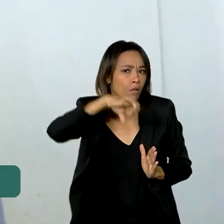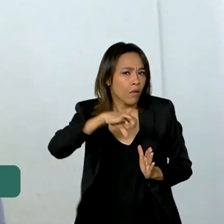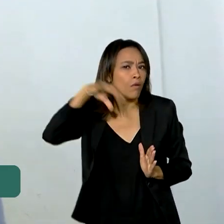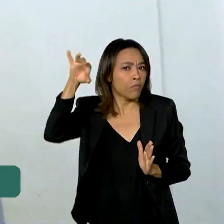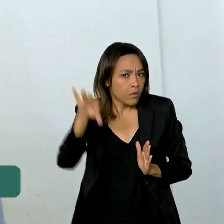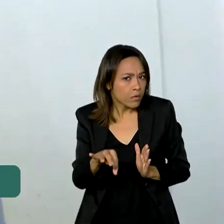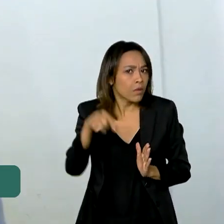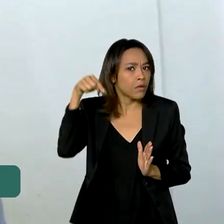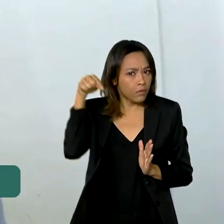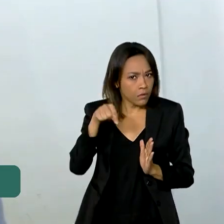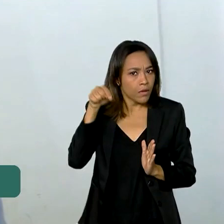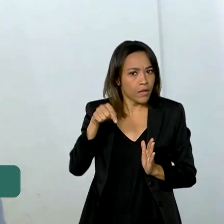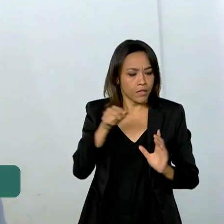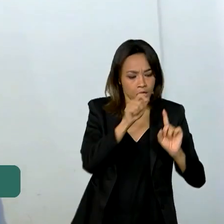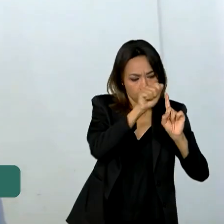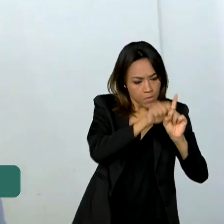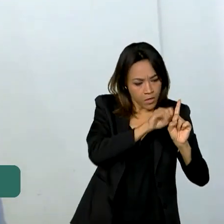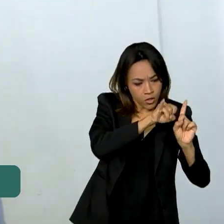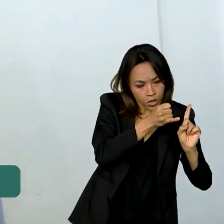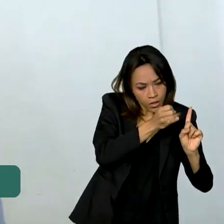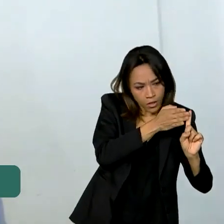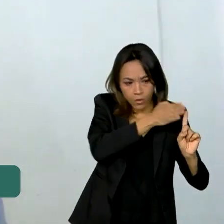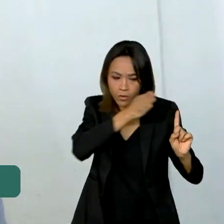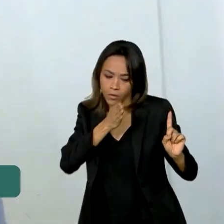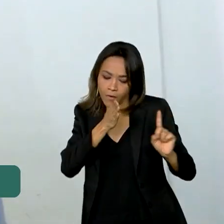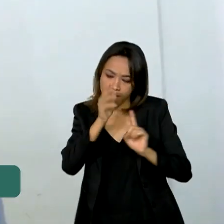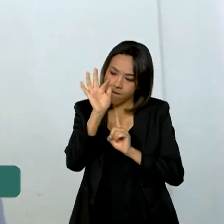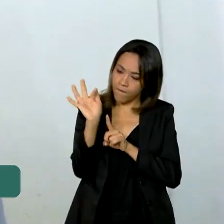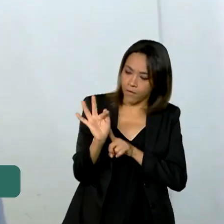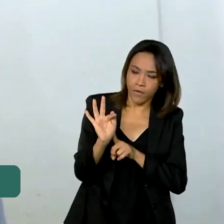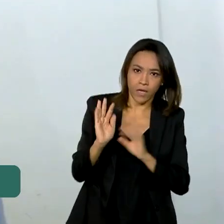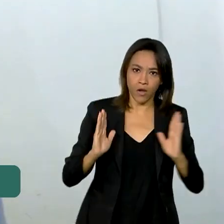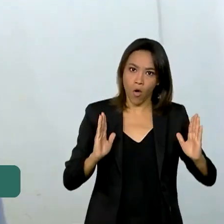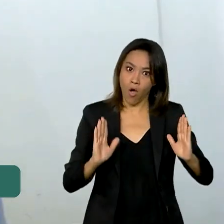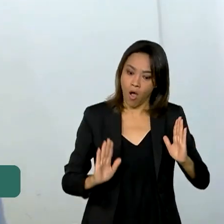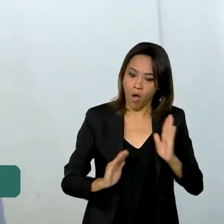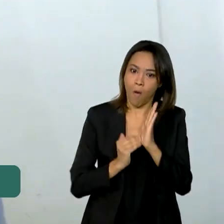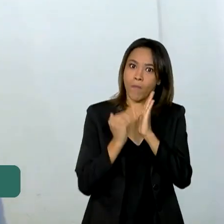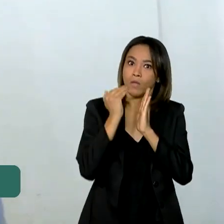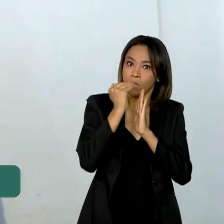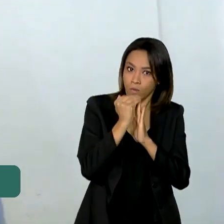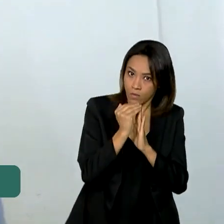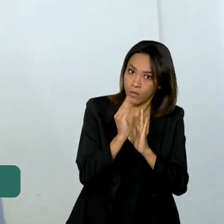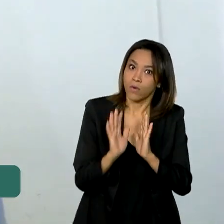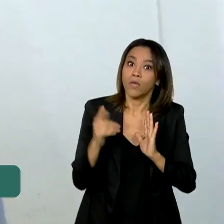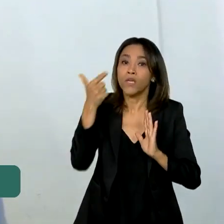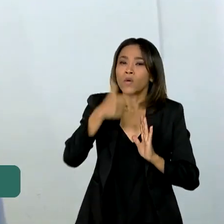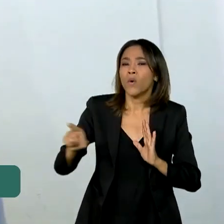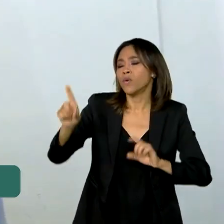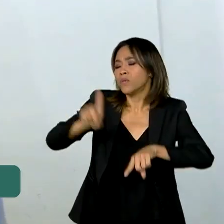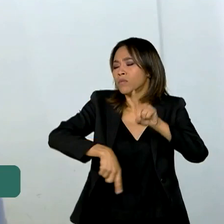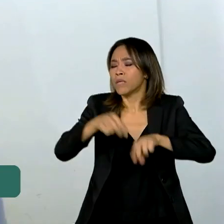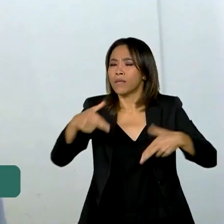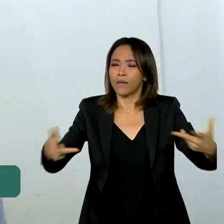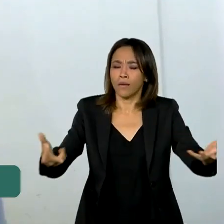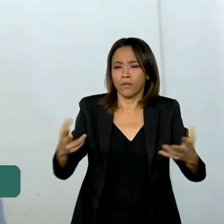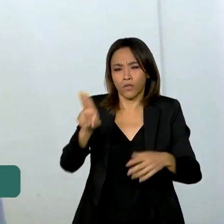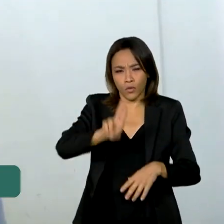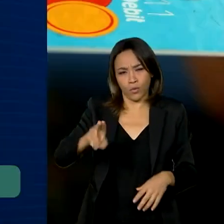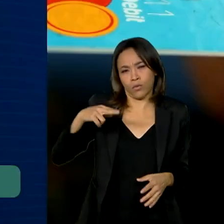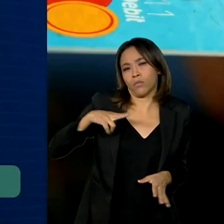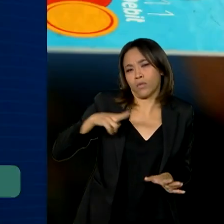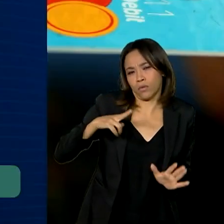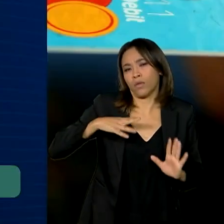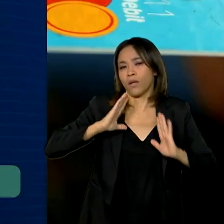9,9% nessa passagem de janeiro para fevereiro, e também de outros artigos de uso pessoal e